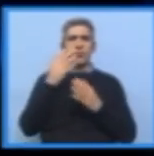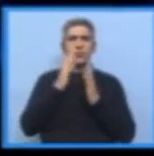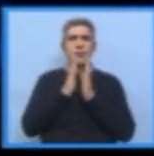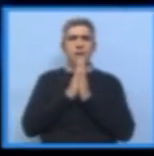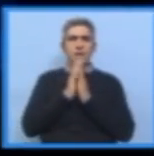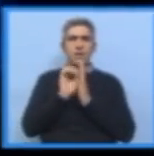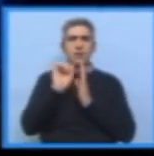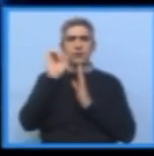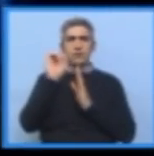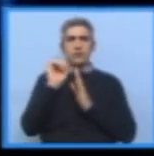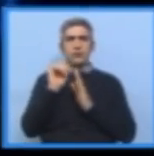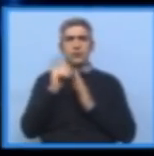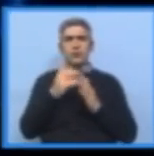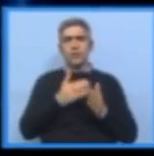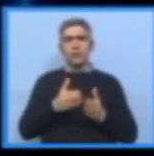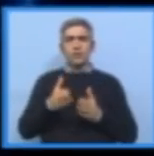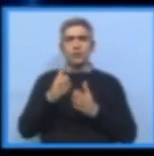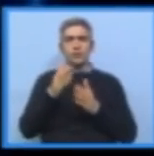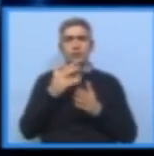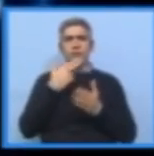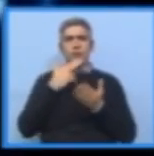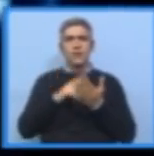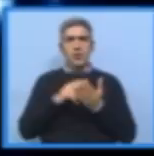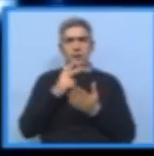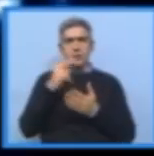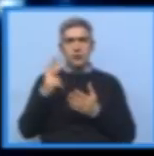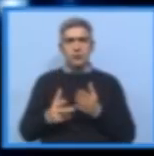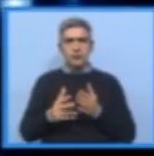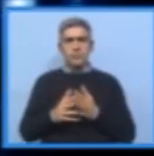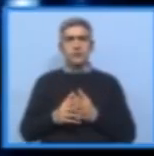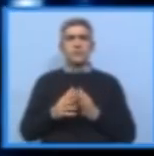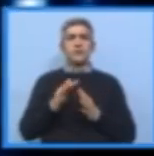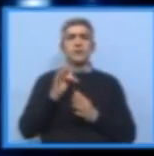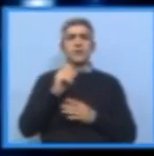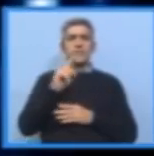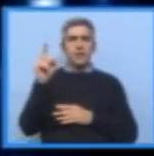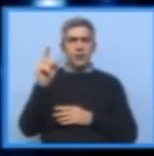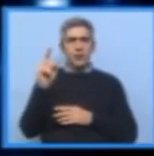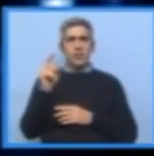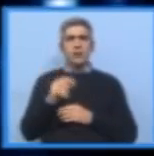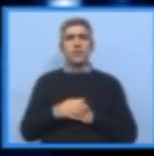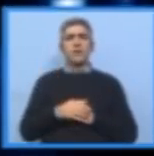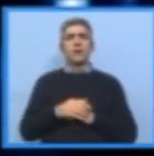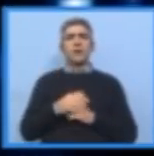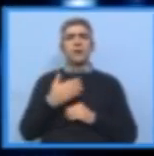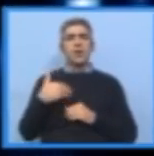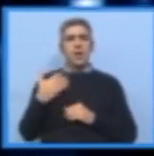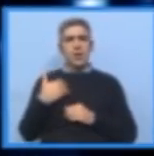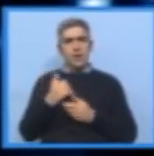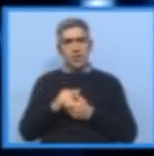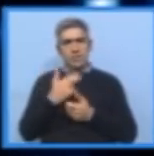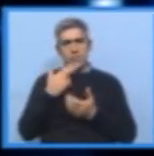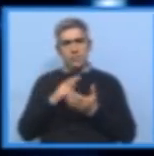Deus, que nos conduz à verdade e à plenitude da verdade, da fé, da caridade